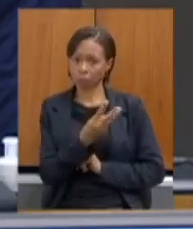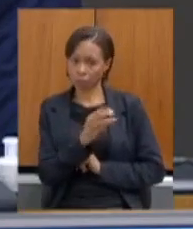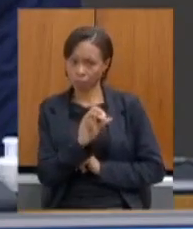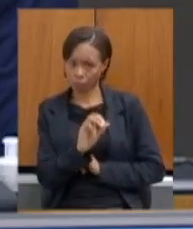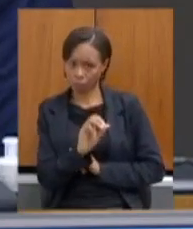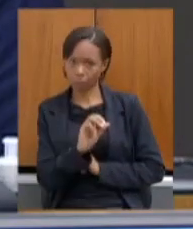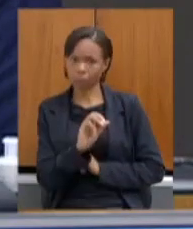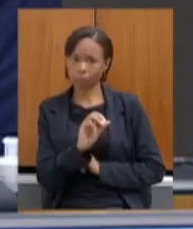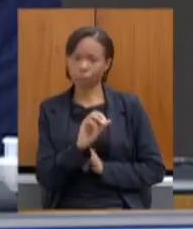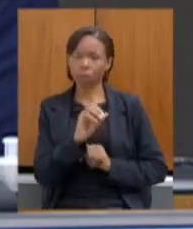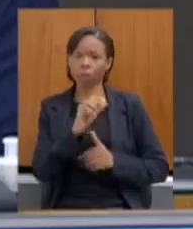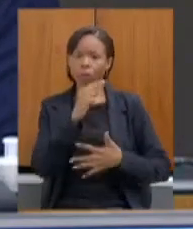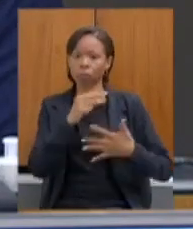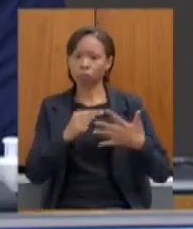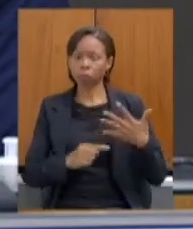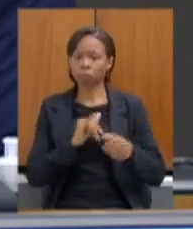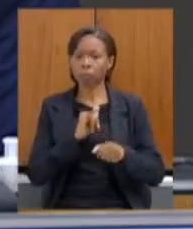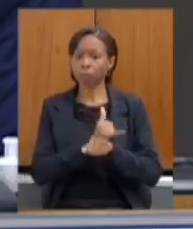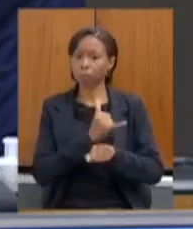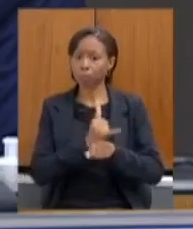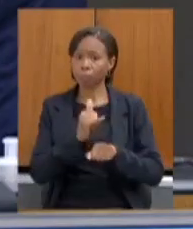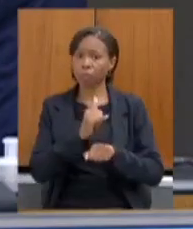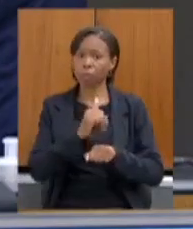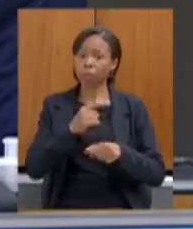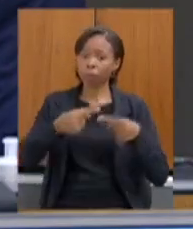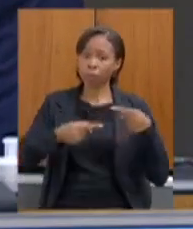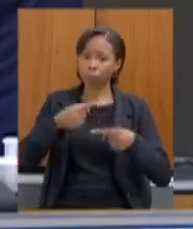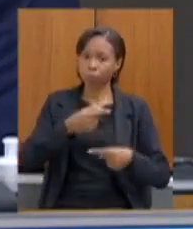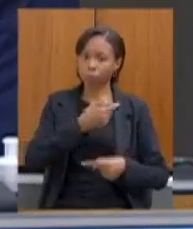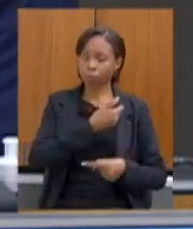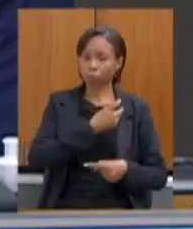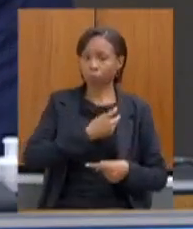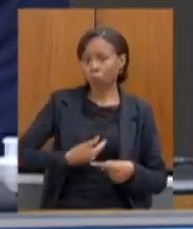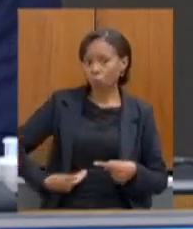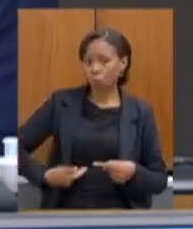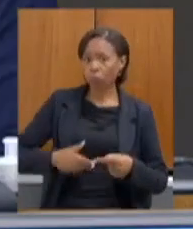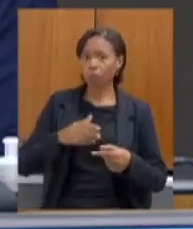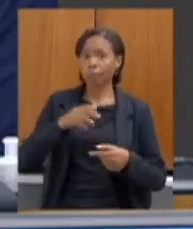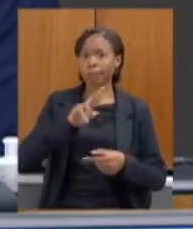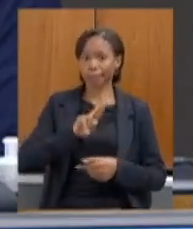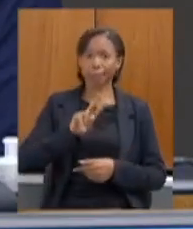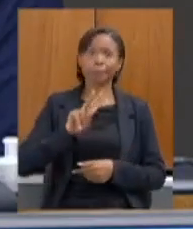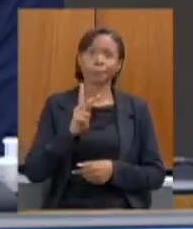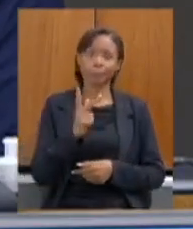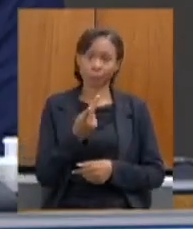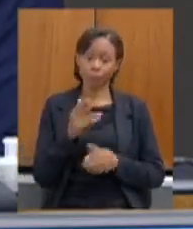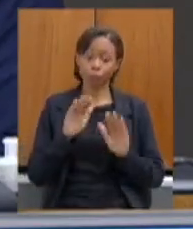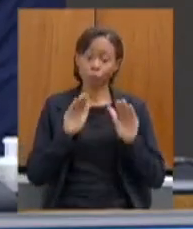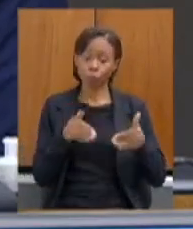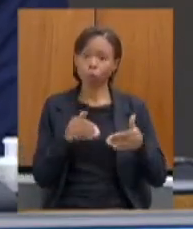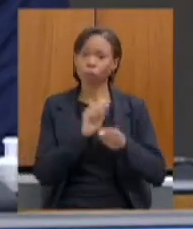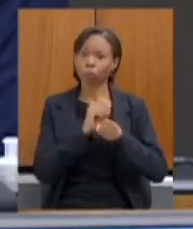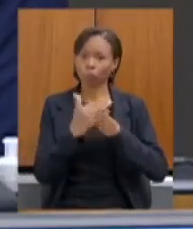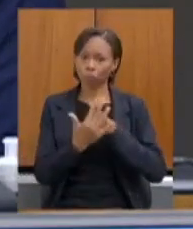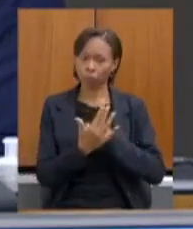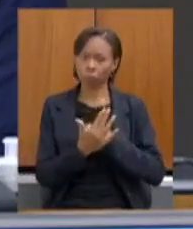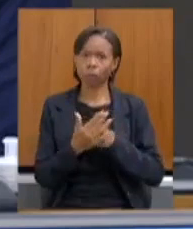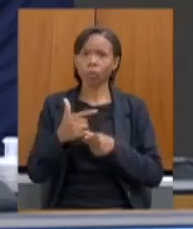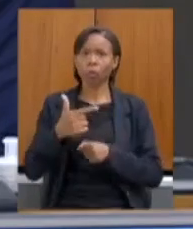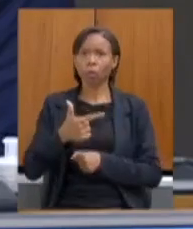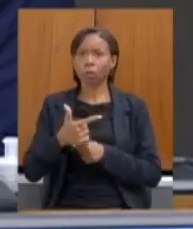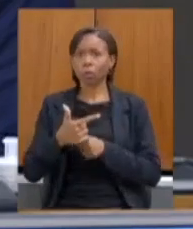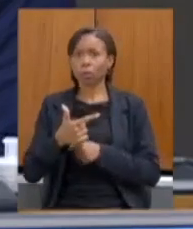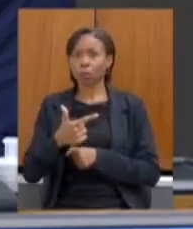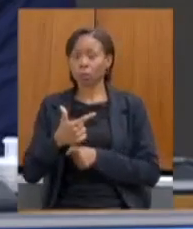estabelece medidas a serem adotadas no âmbito das políticas públicas de recursos humanos, aí muito focado na pandemia do Covid-19. Lei 23